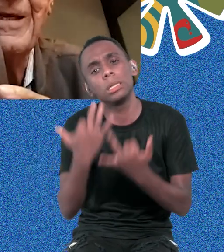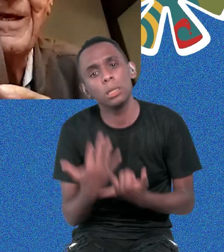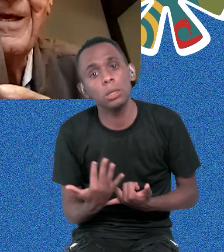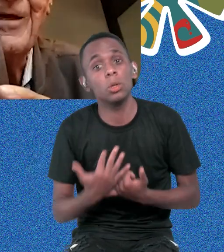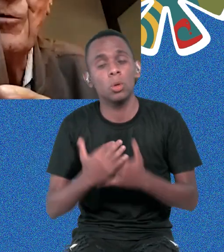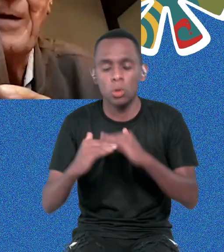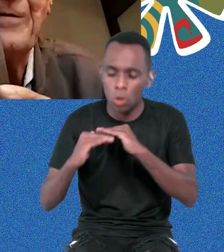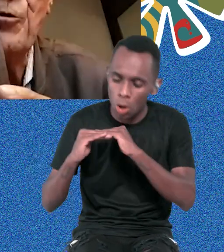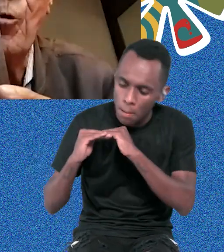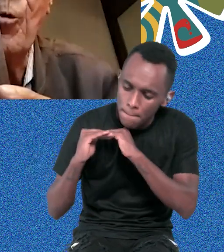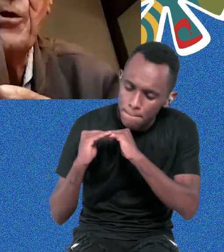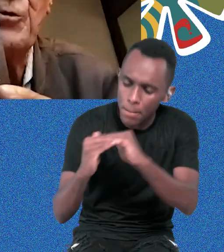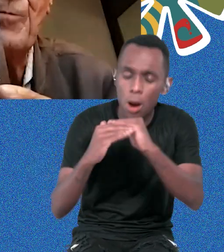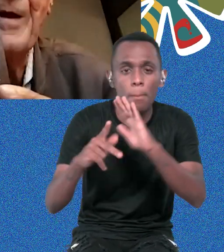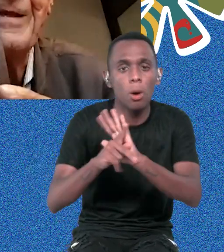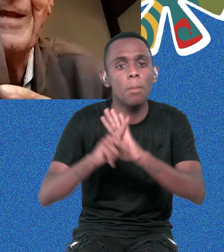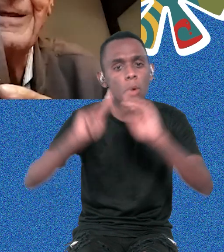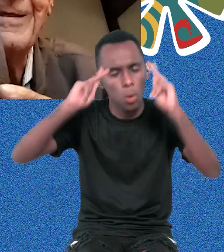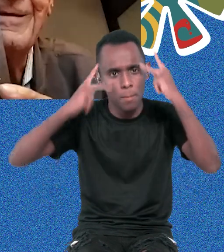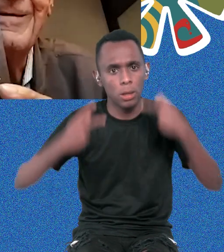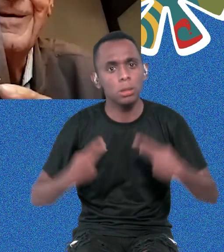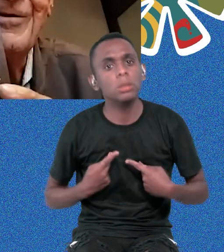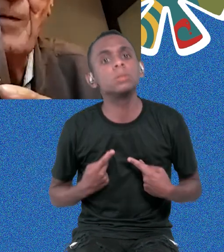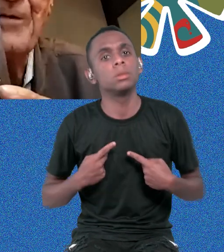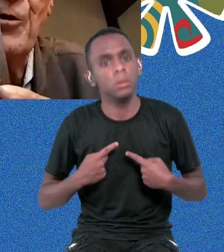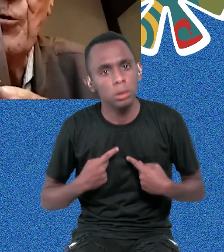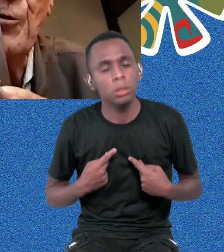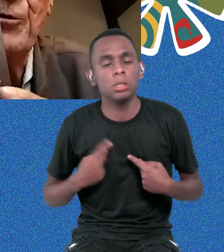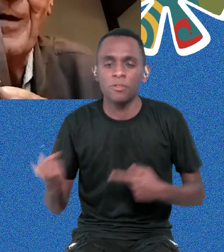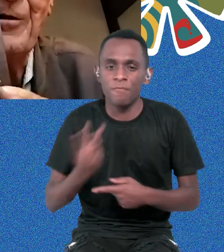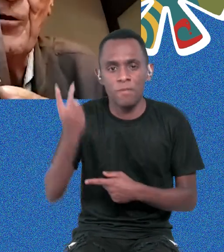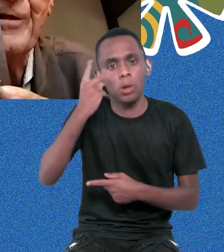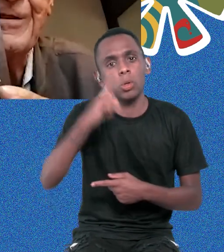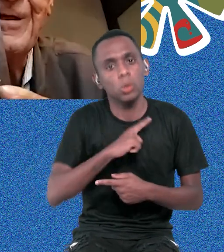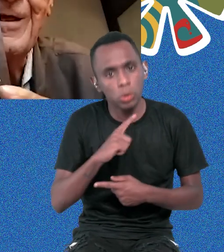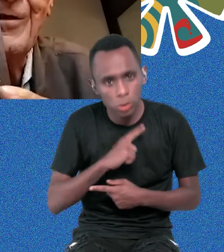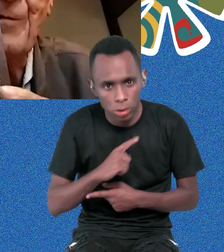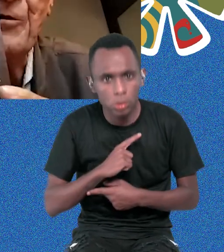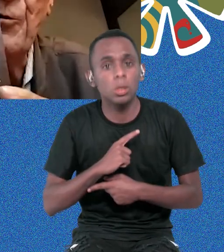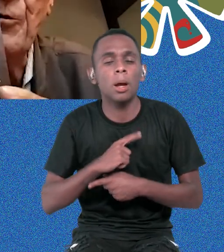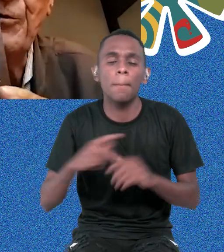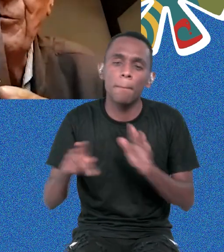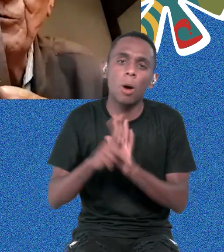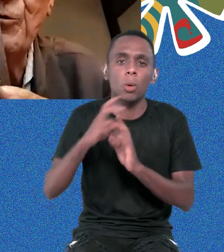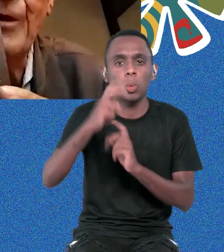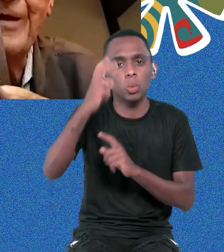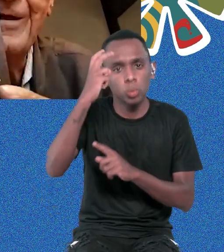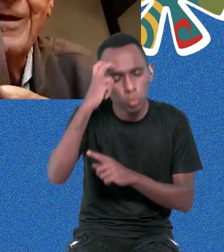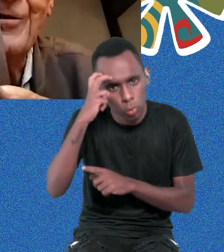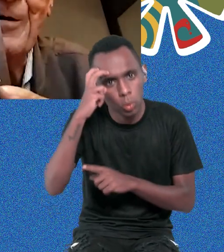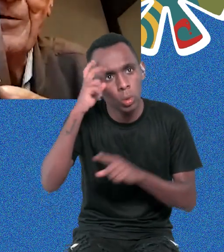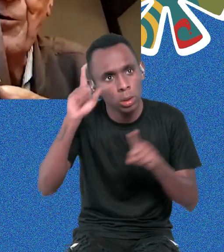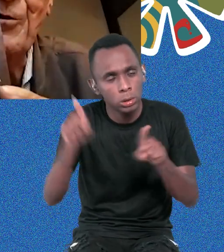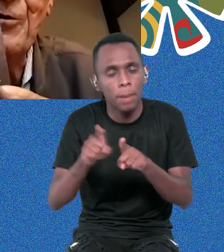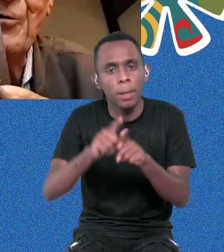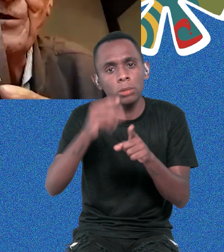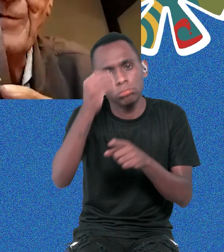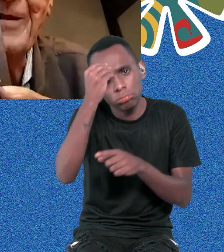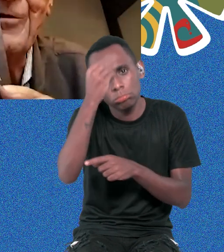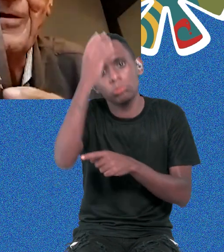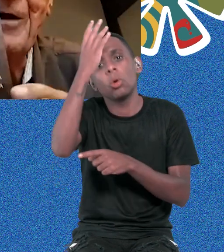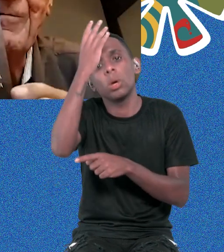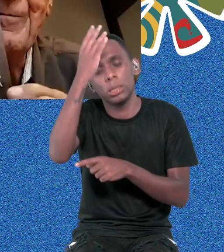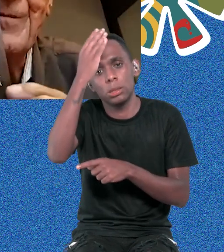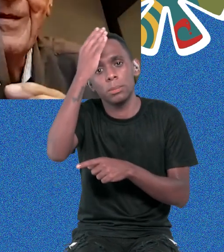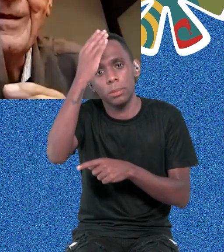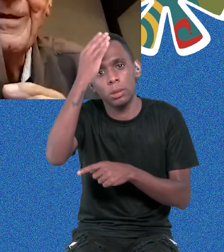Michele, no padrão único de humanidade, no padrão único de valores, no padrão único de cultura, no padrão único de